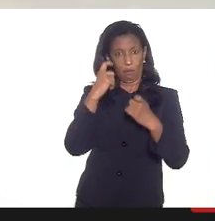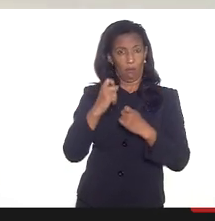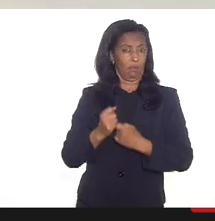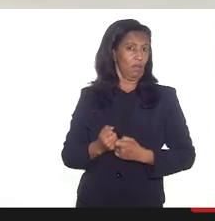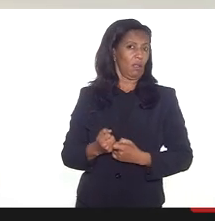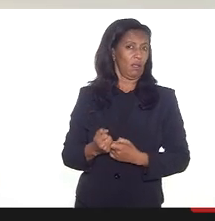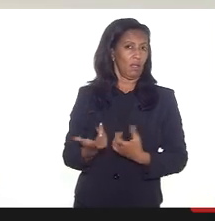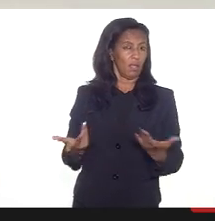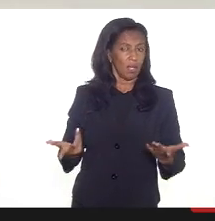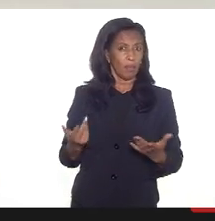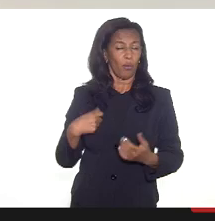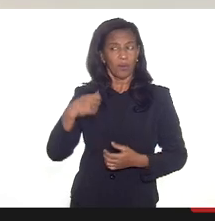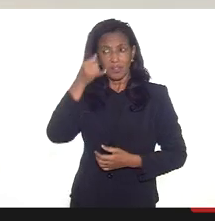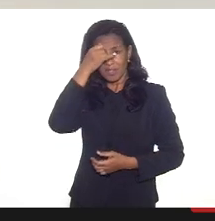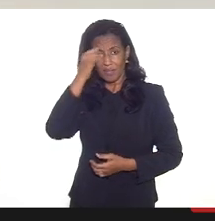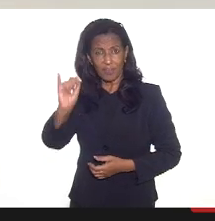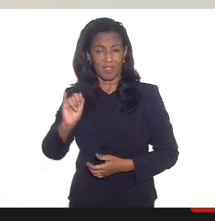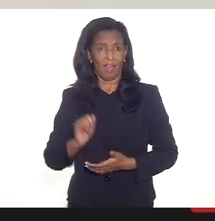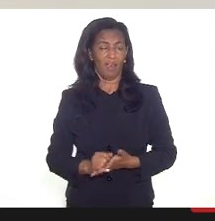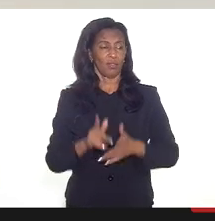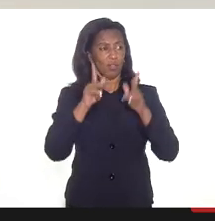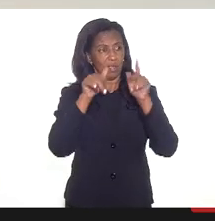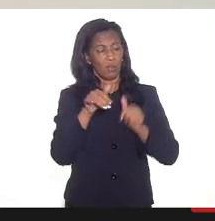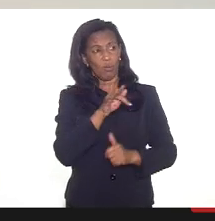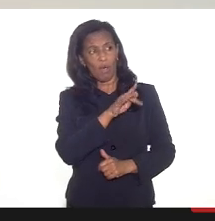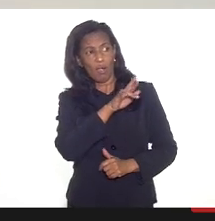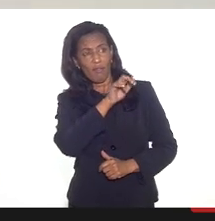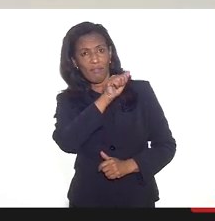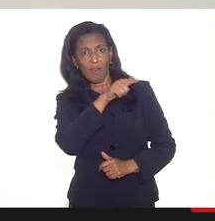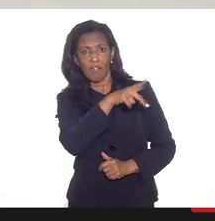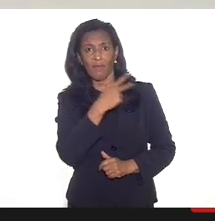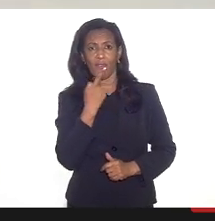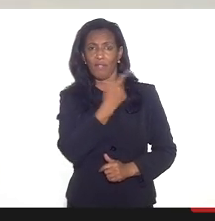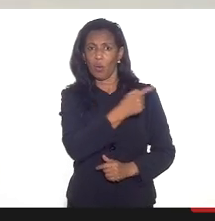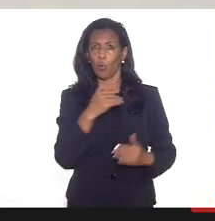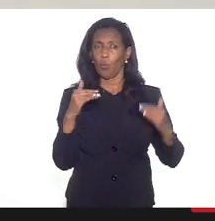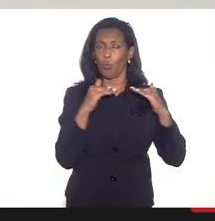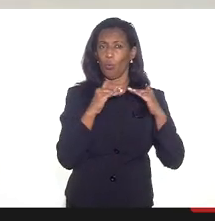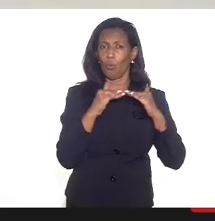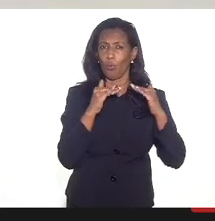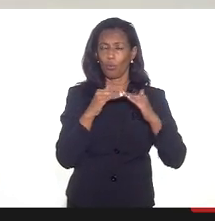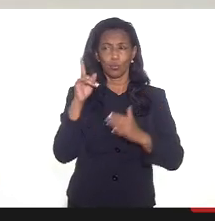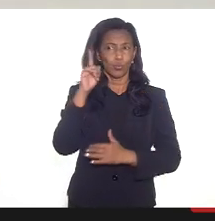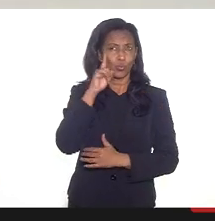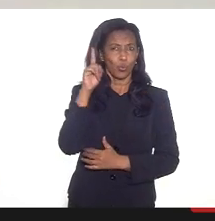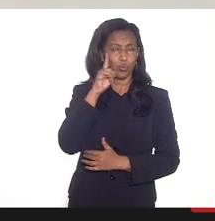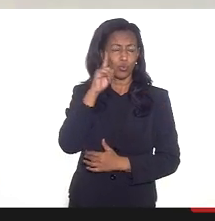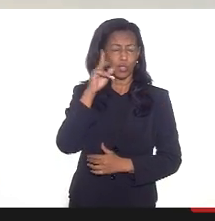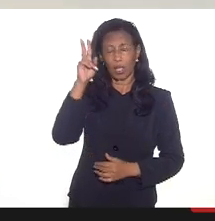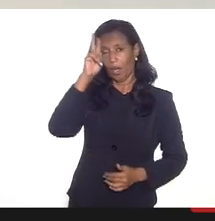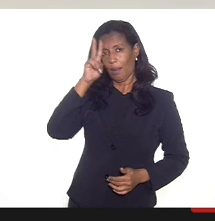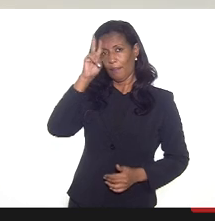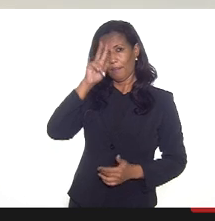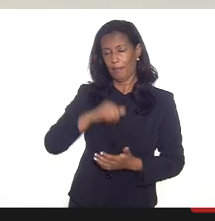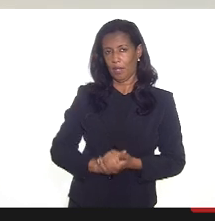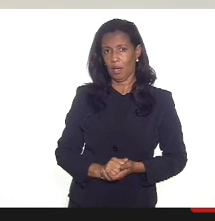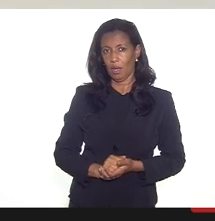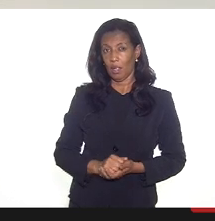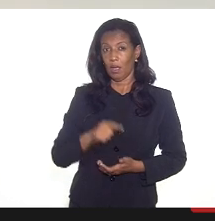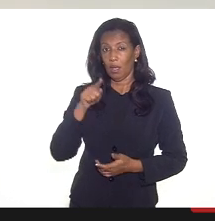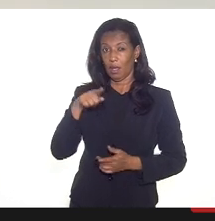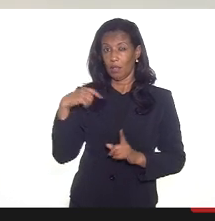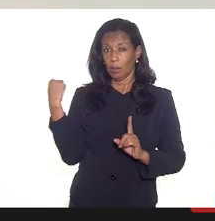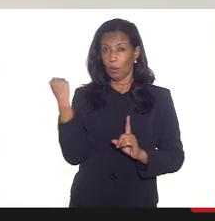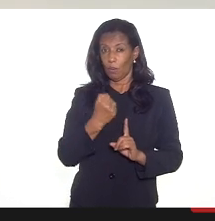evitado, como a Flávia falou várias vezes e que eu concordo, assim, é o que a gente precisa todos os dias nos lembrarmos. Esses